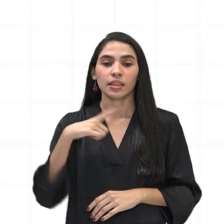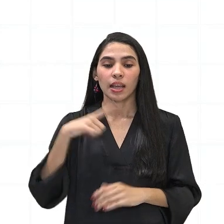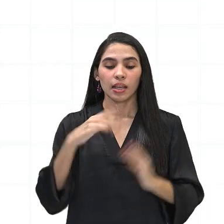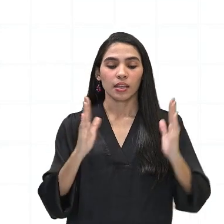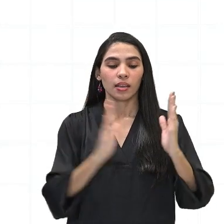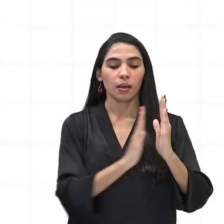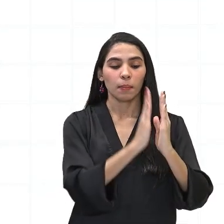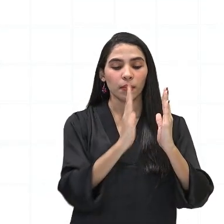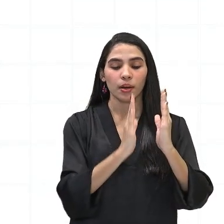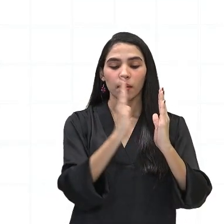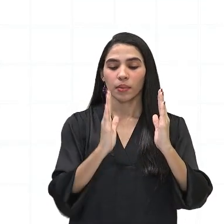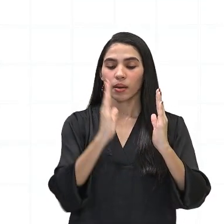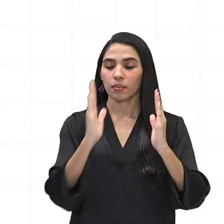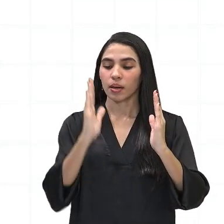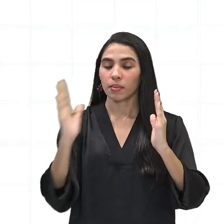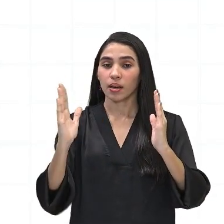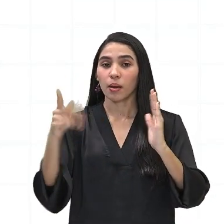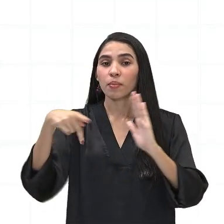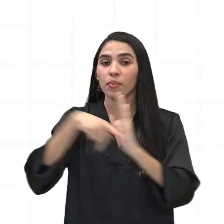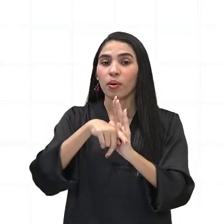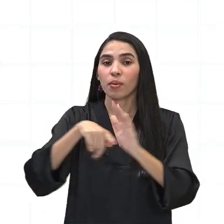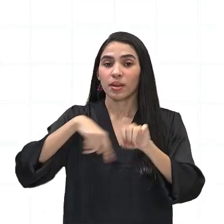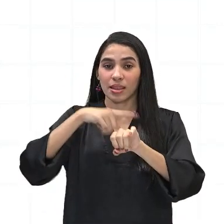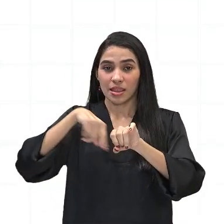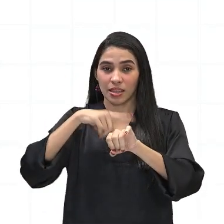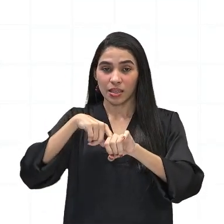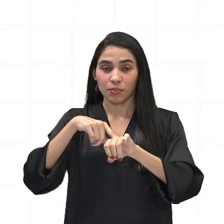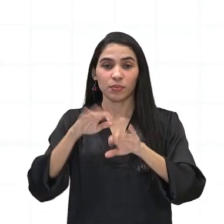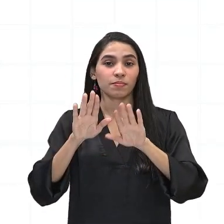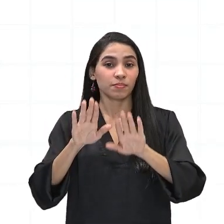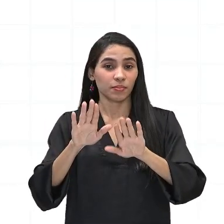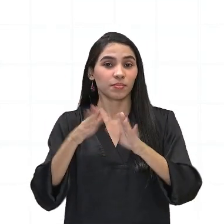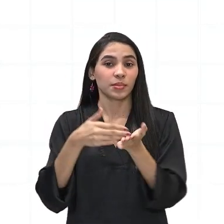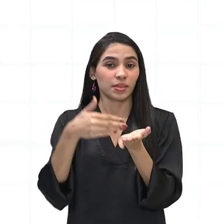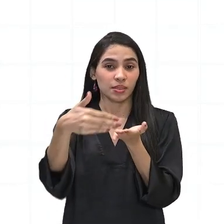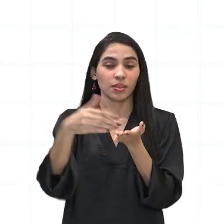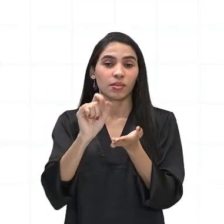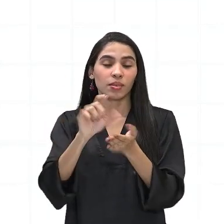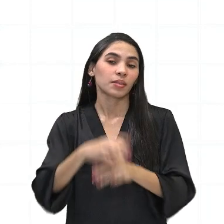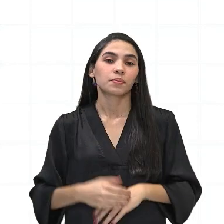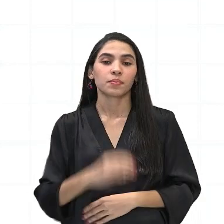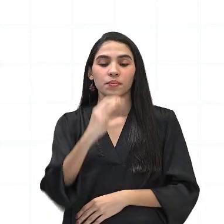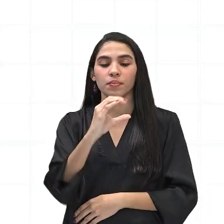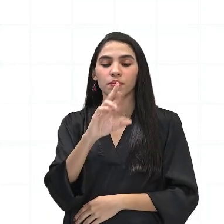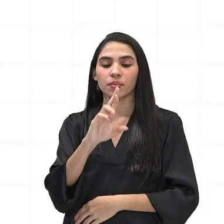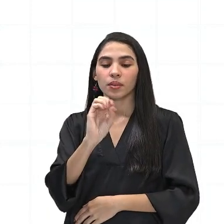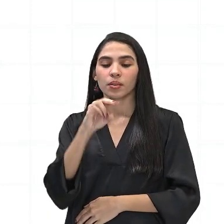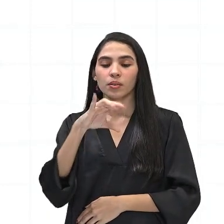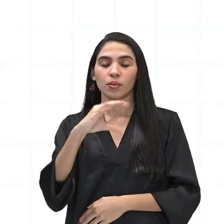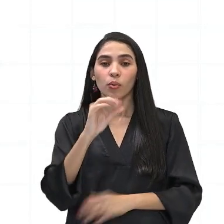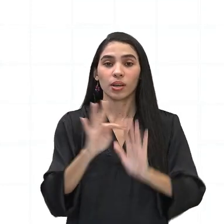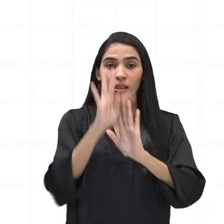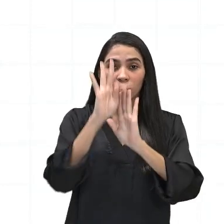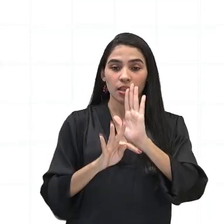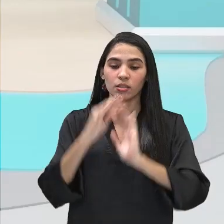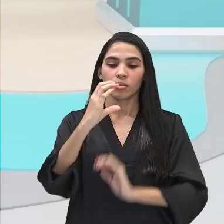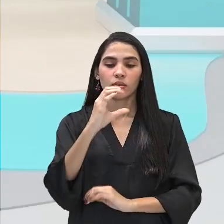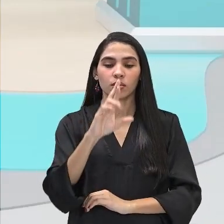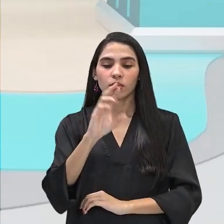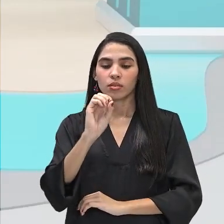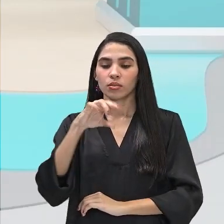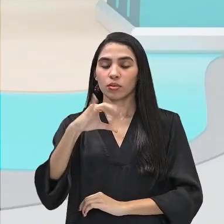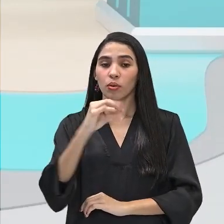sequência cronológica. Então, inicialmente, gente, a crônica, o texto de uma crônica, tinha